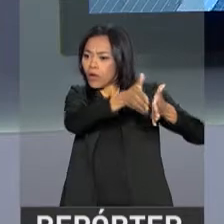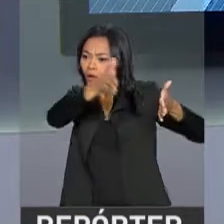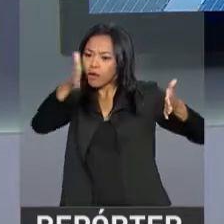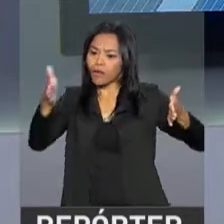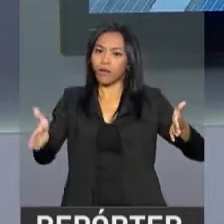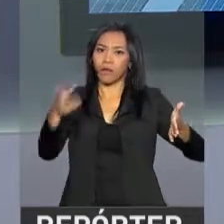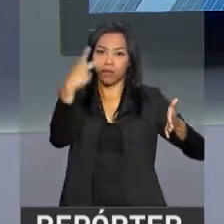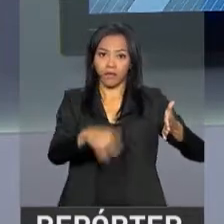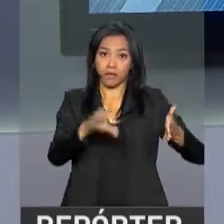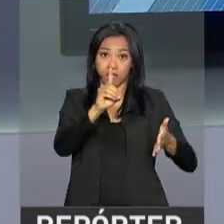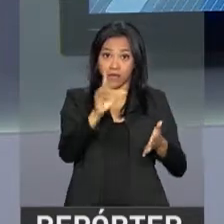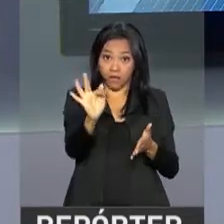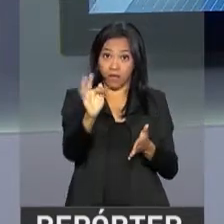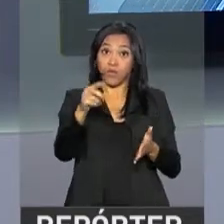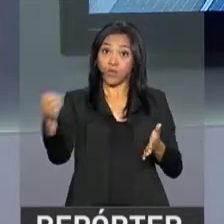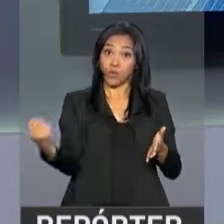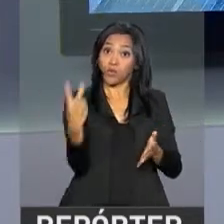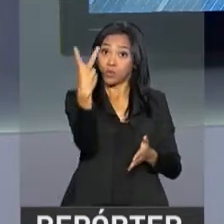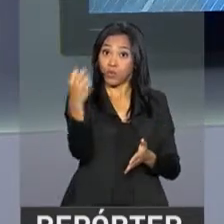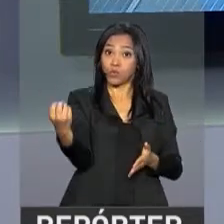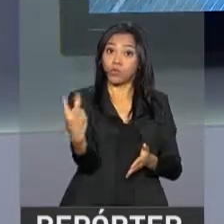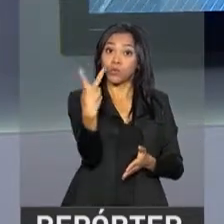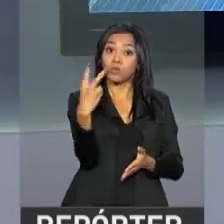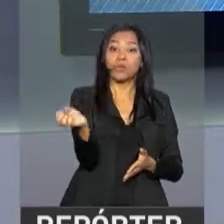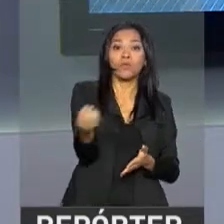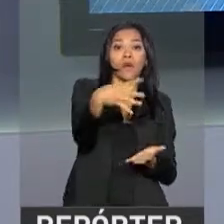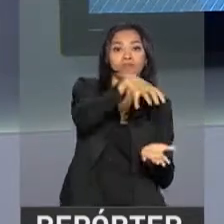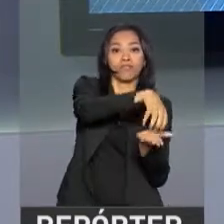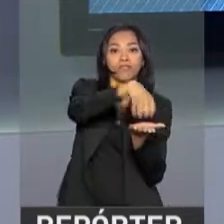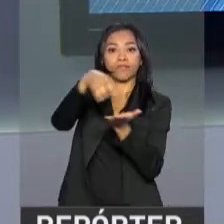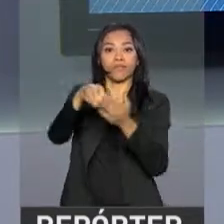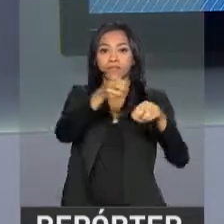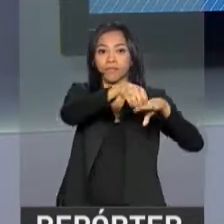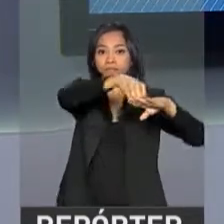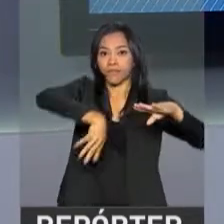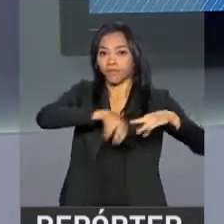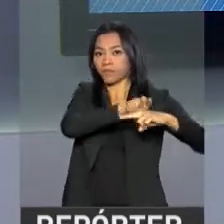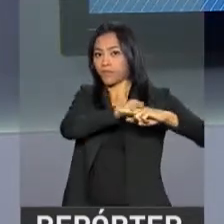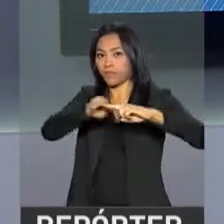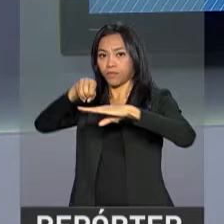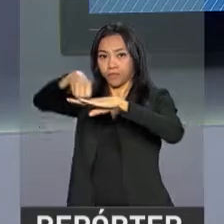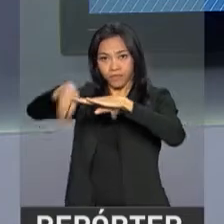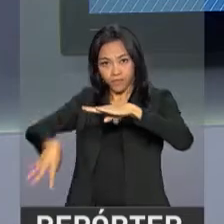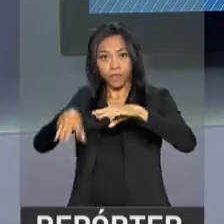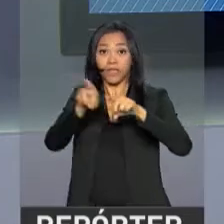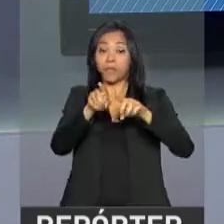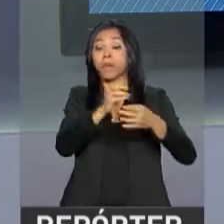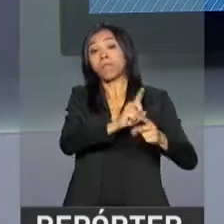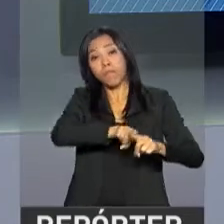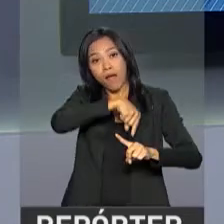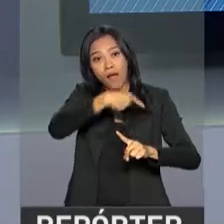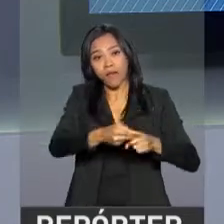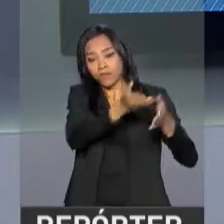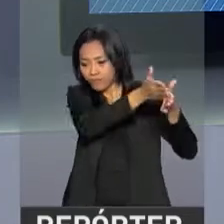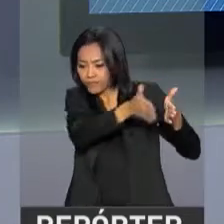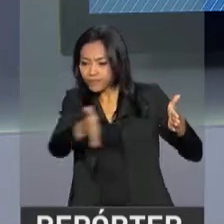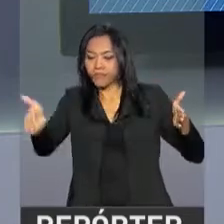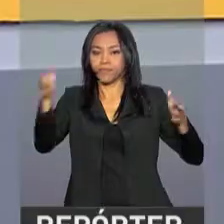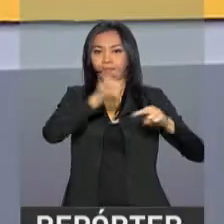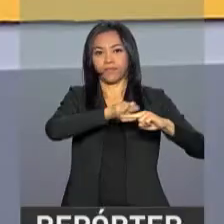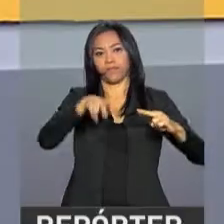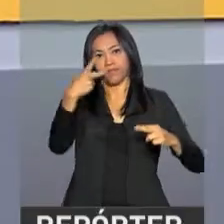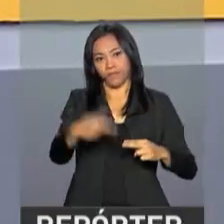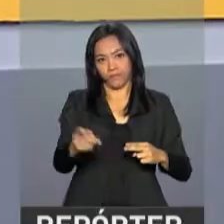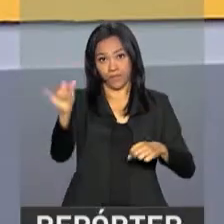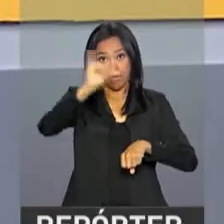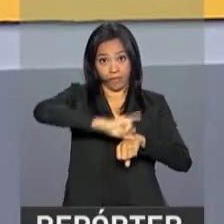serão usados para construir duas novas estações e ampliar os 42 quilômetros de extensão do metrô na capital do país